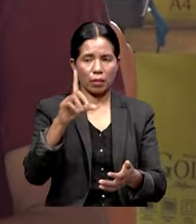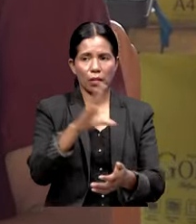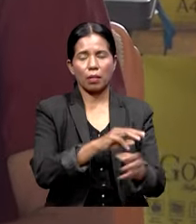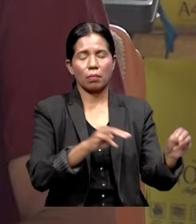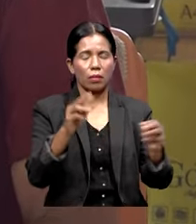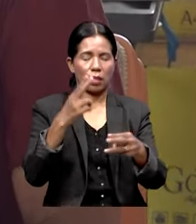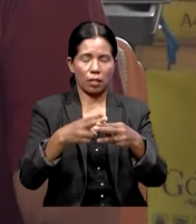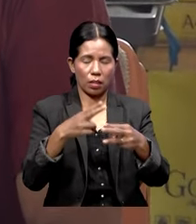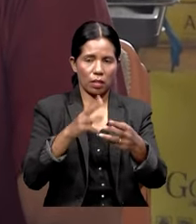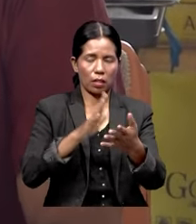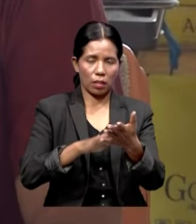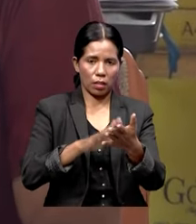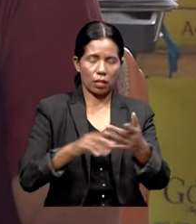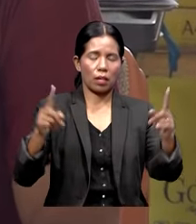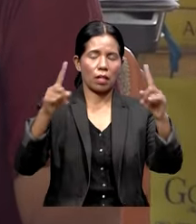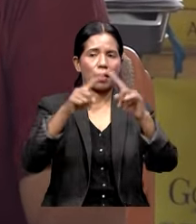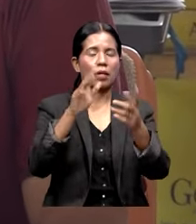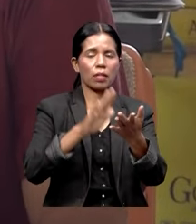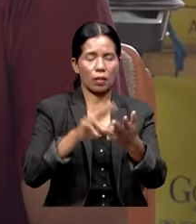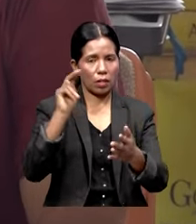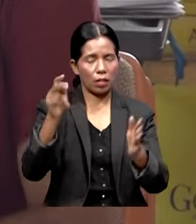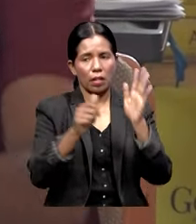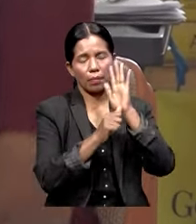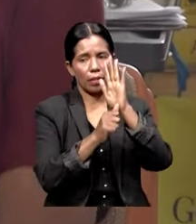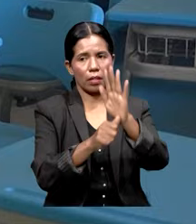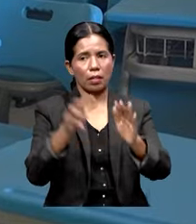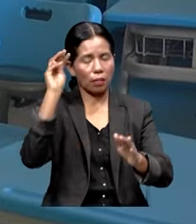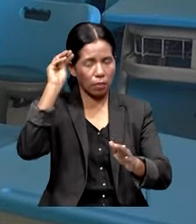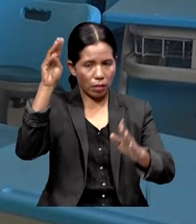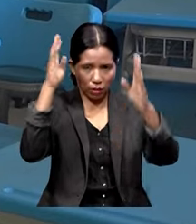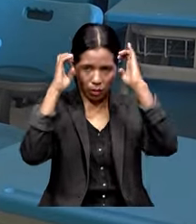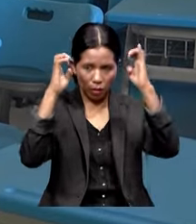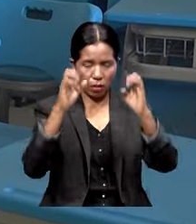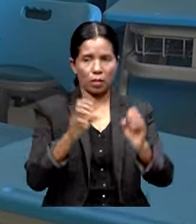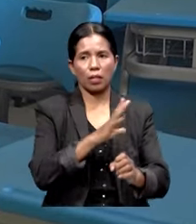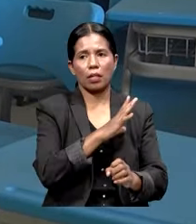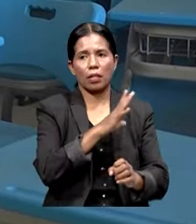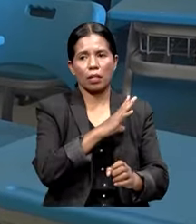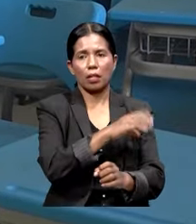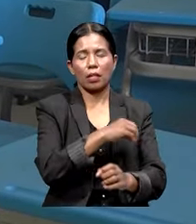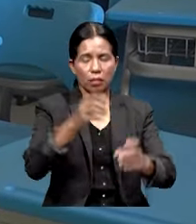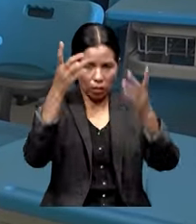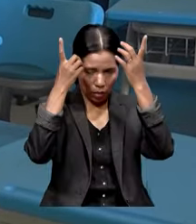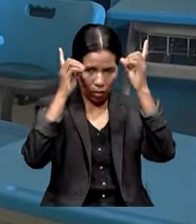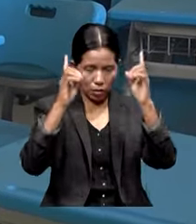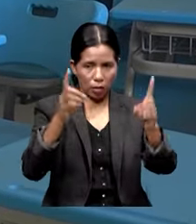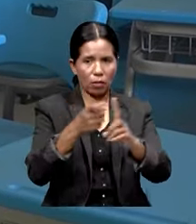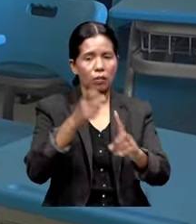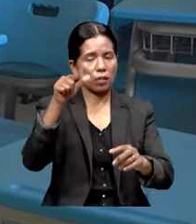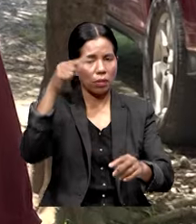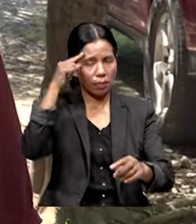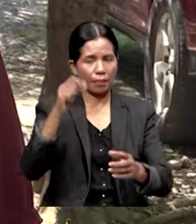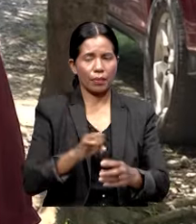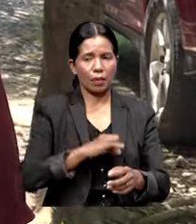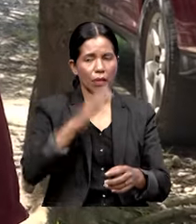na escola Autoridade Local, na escola Nien, apresenta ona para o Ministério da Educação, no nem rendet ona decisão Rússia Governo. A noite nem é